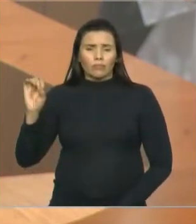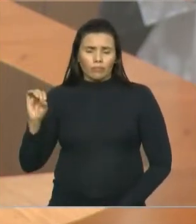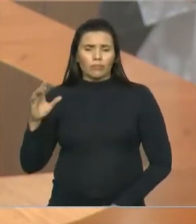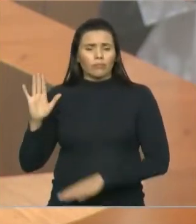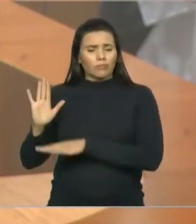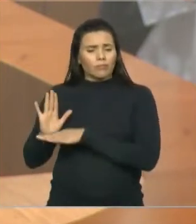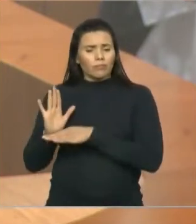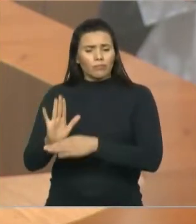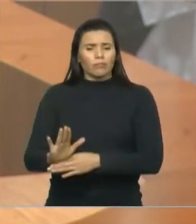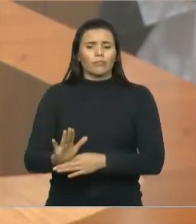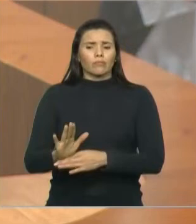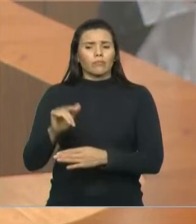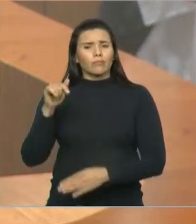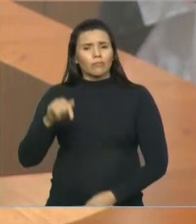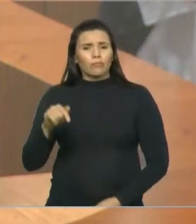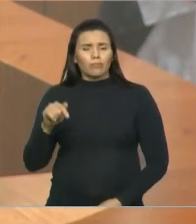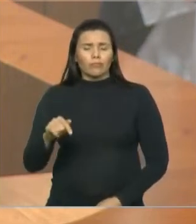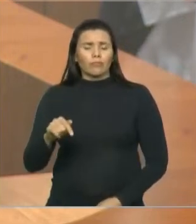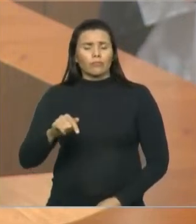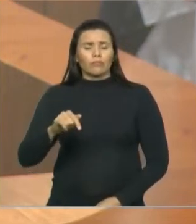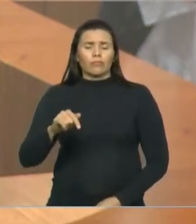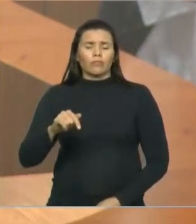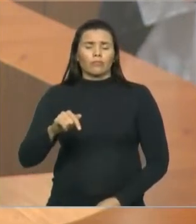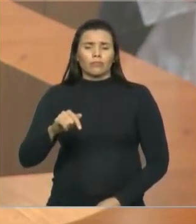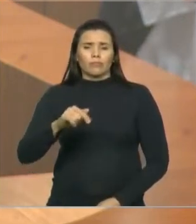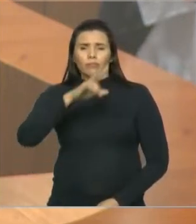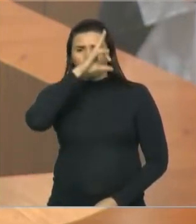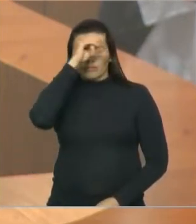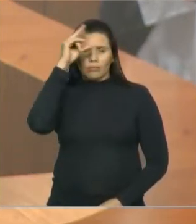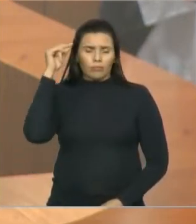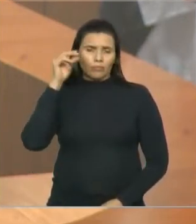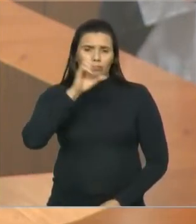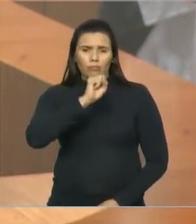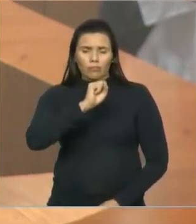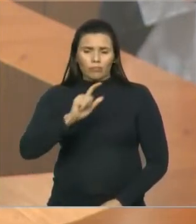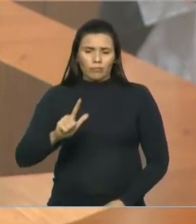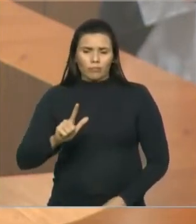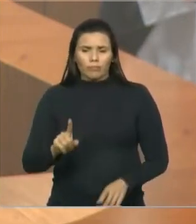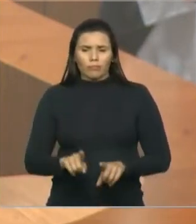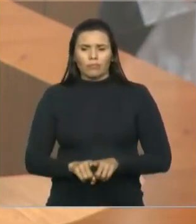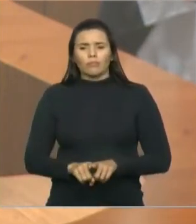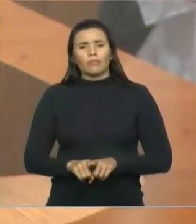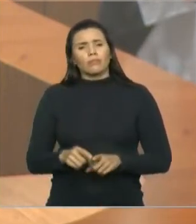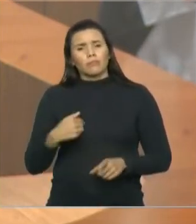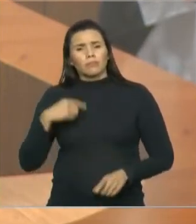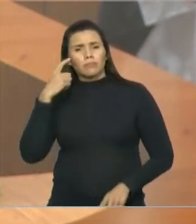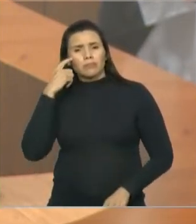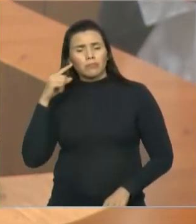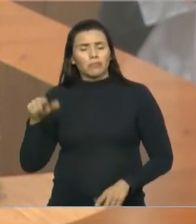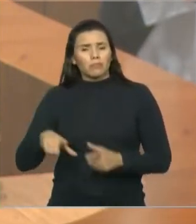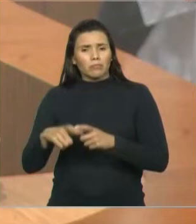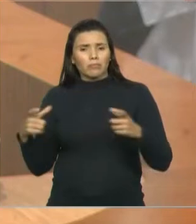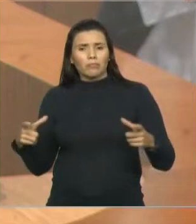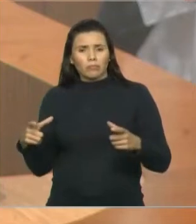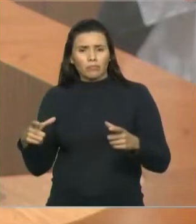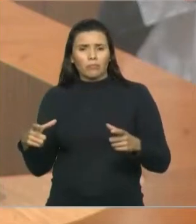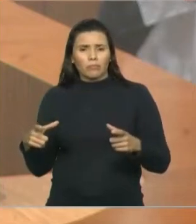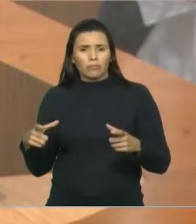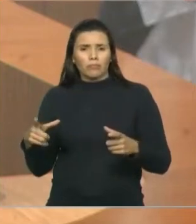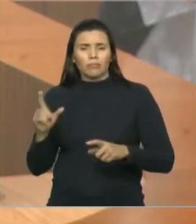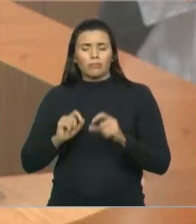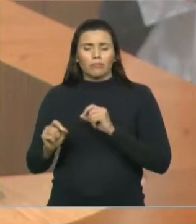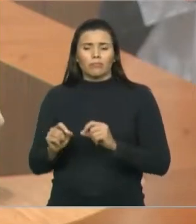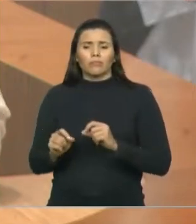contribuição para o município de São Luís, que, por sinal, muitos dos seus pacientes são também do município, de outros